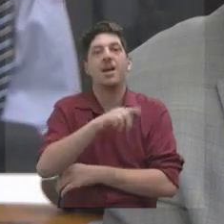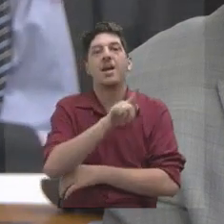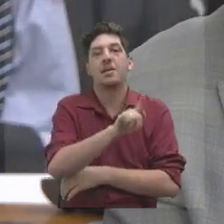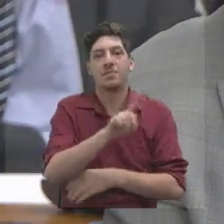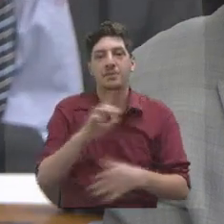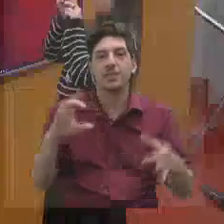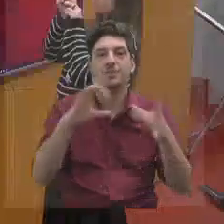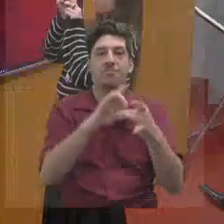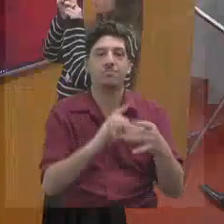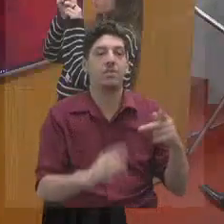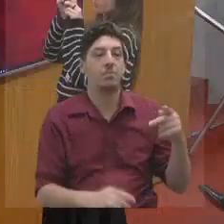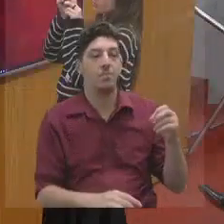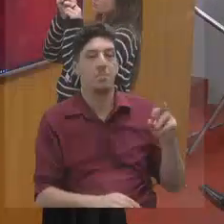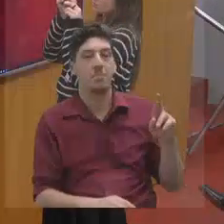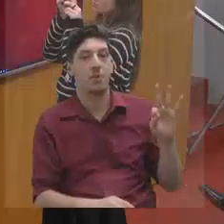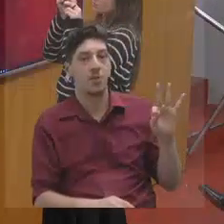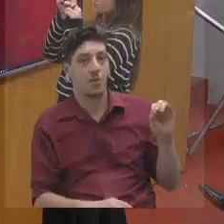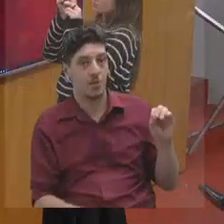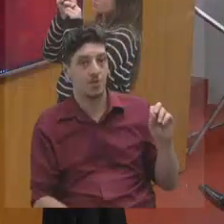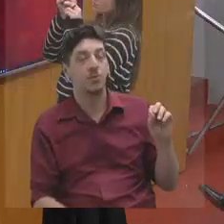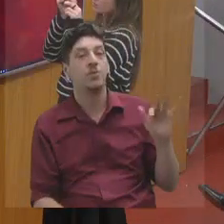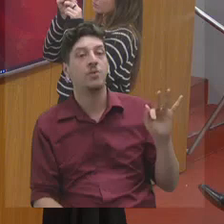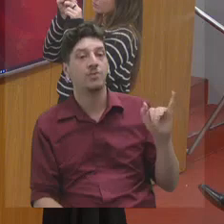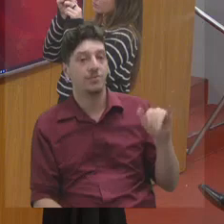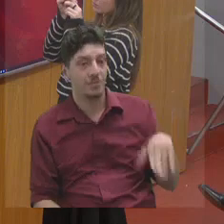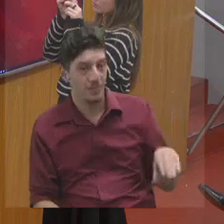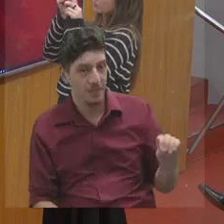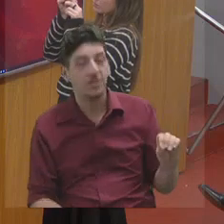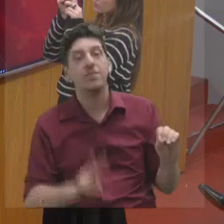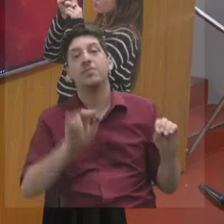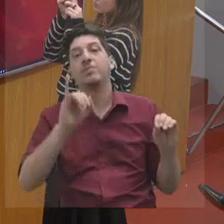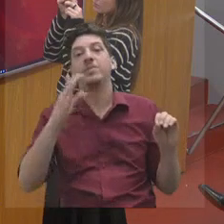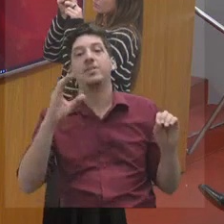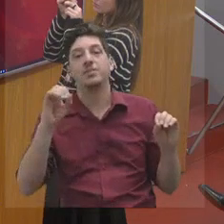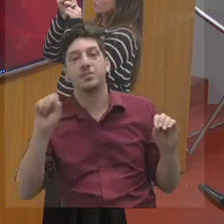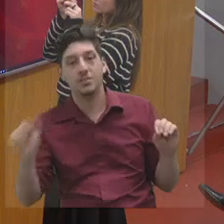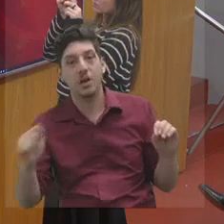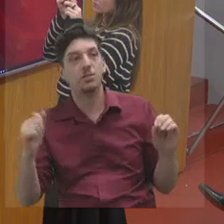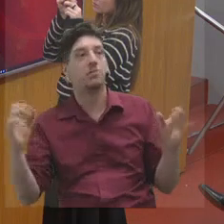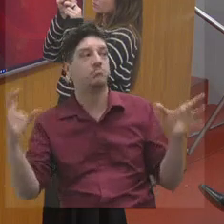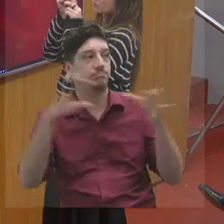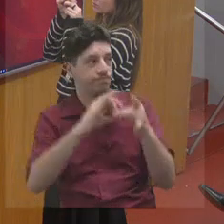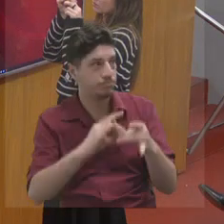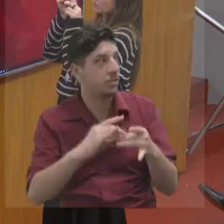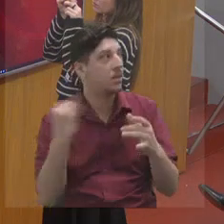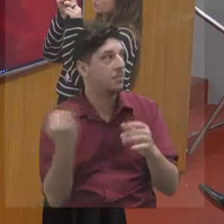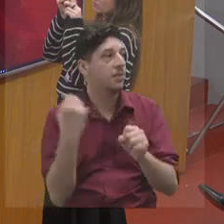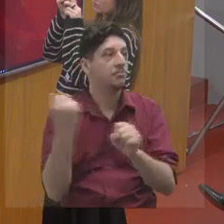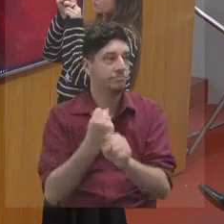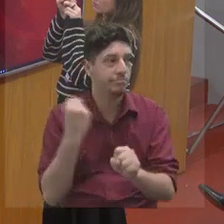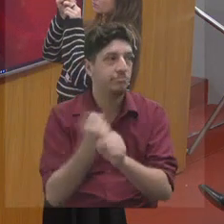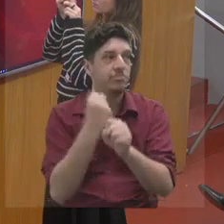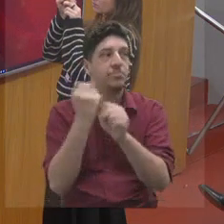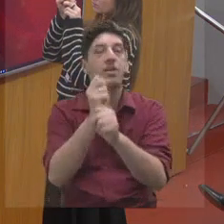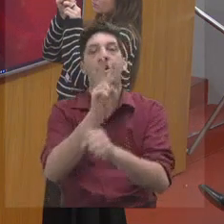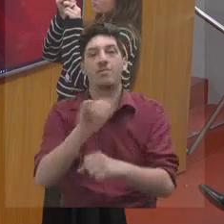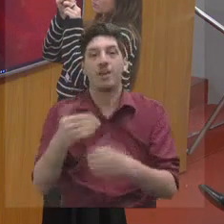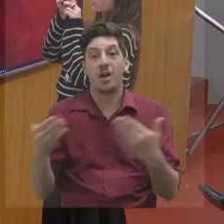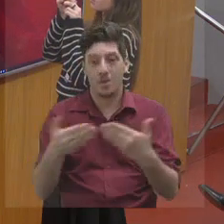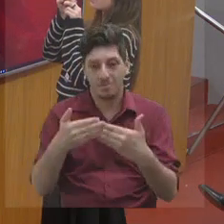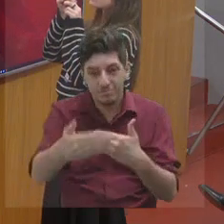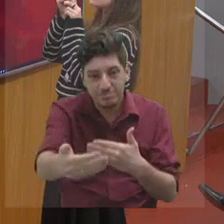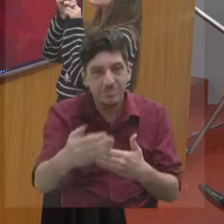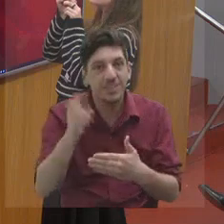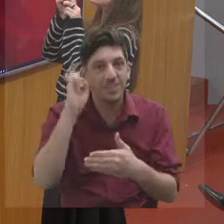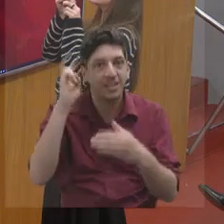Firme a Viçosa entregando para nossa região uma importante obra que será lá da ordem de início nessa quinta-feira uma obra esperada para